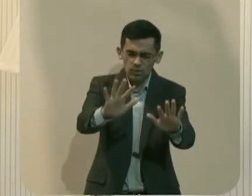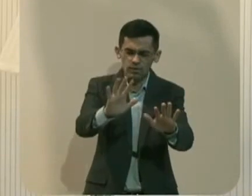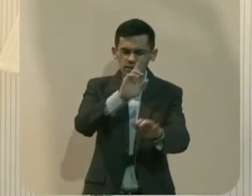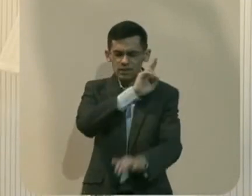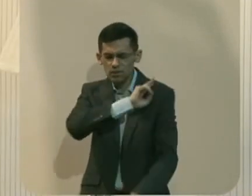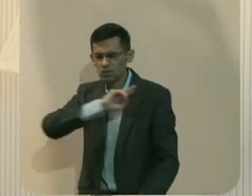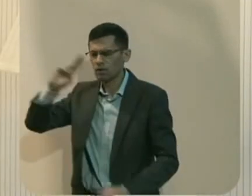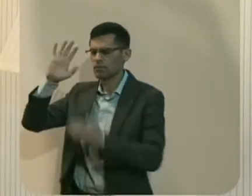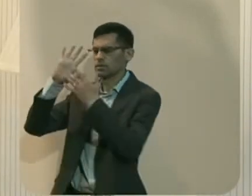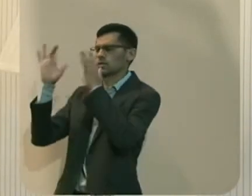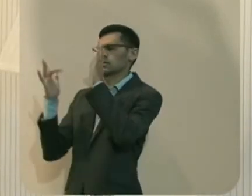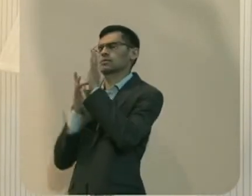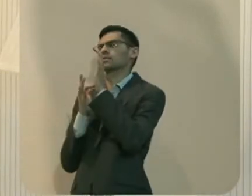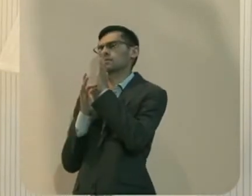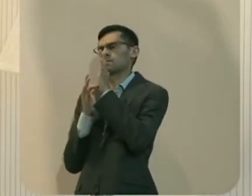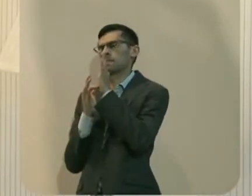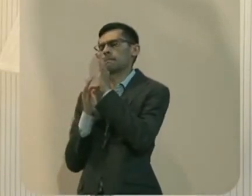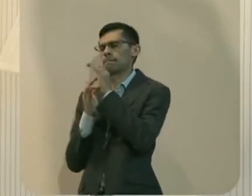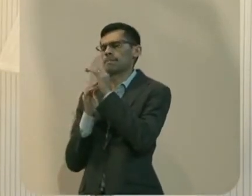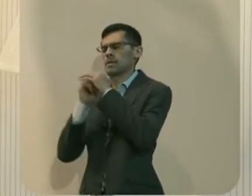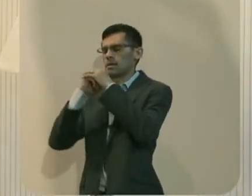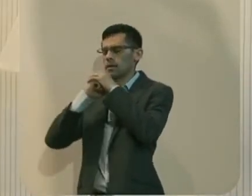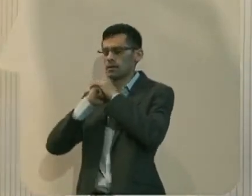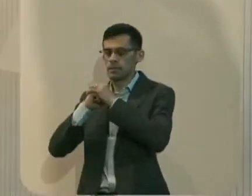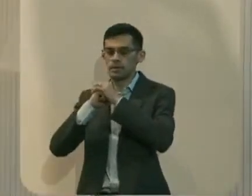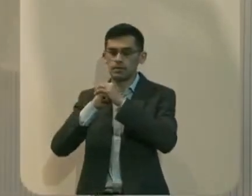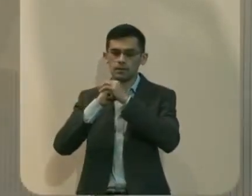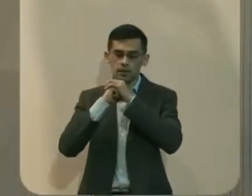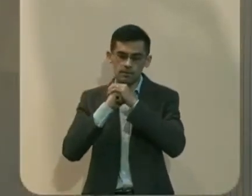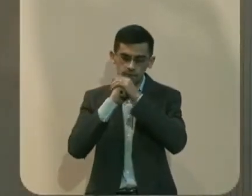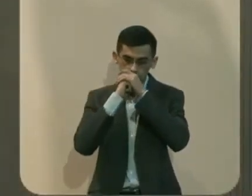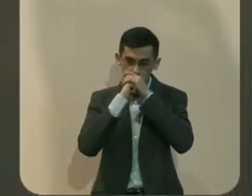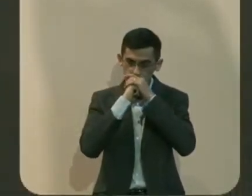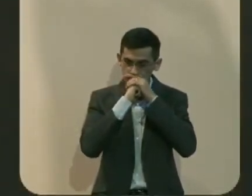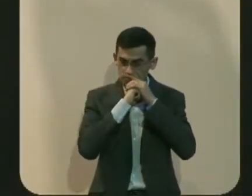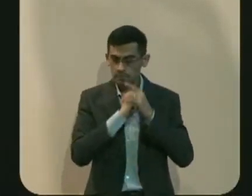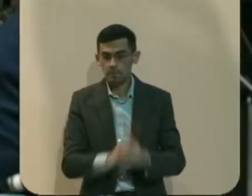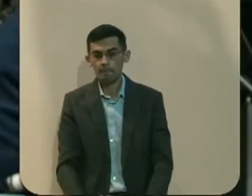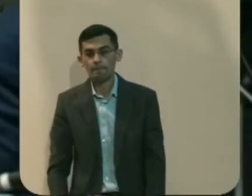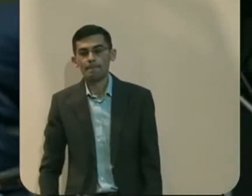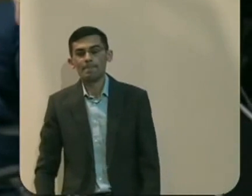abençoa em nome de Jesus. Amém e amém, Senhor.